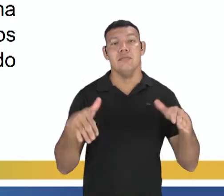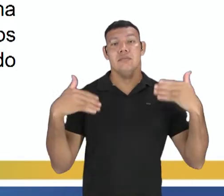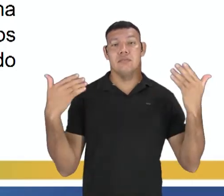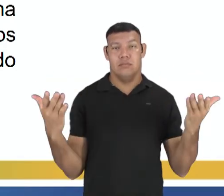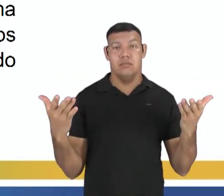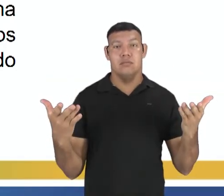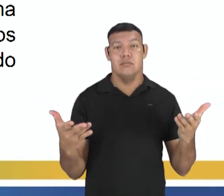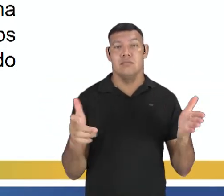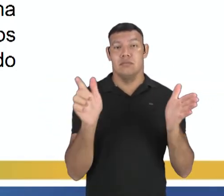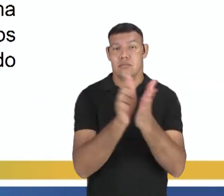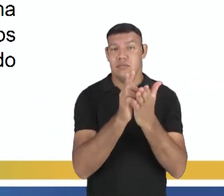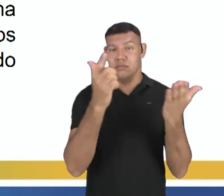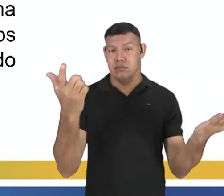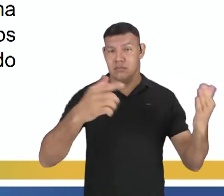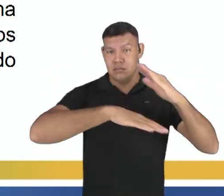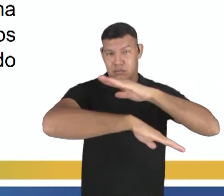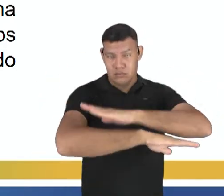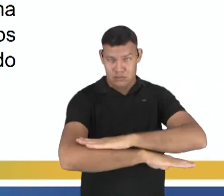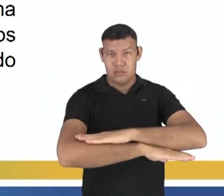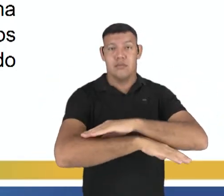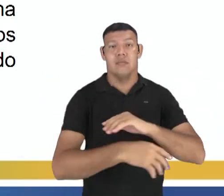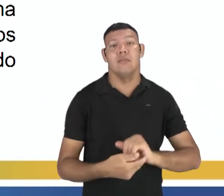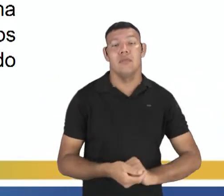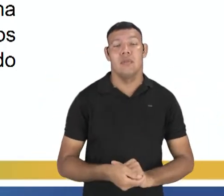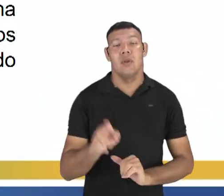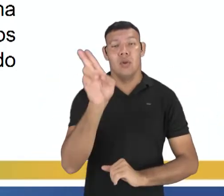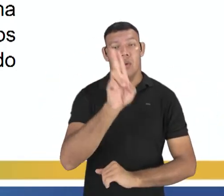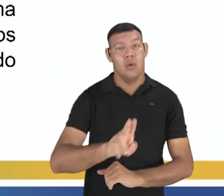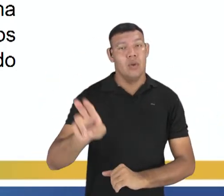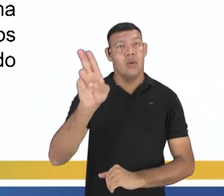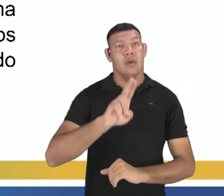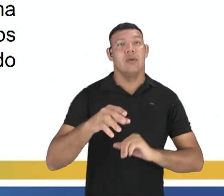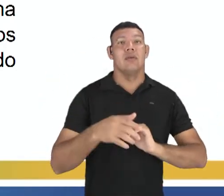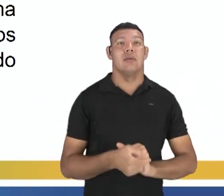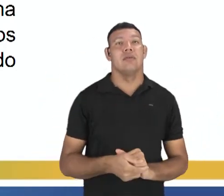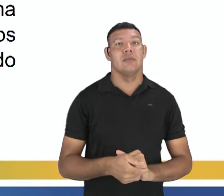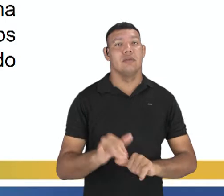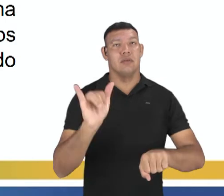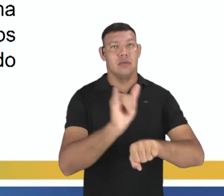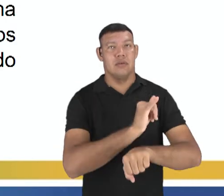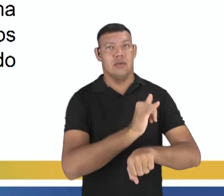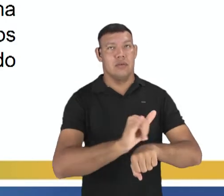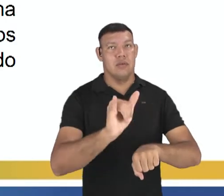aí, os jornais também utilizam uma técnica chamada